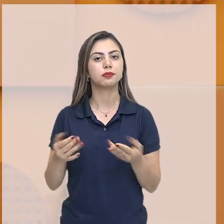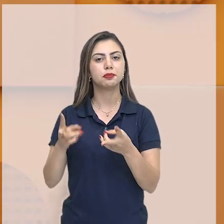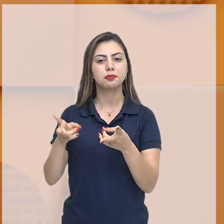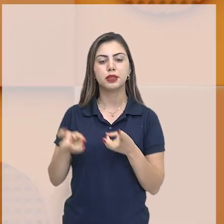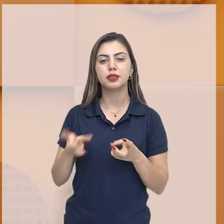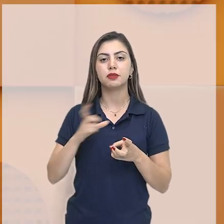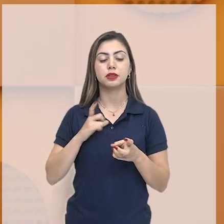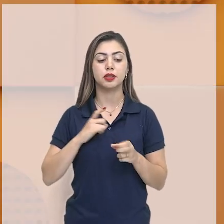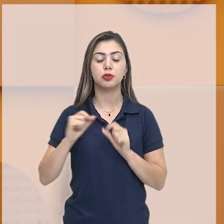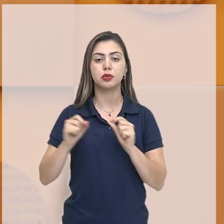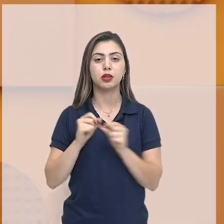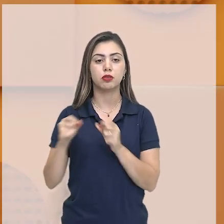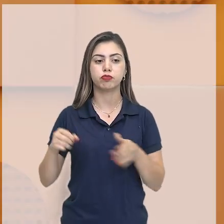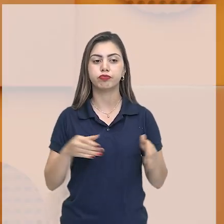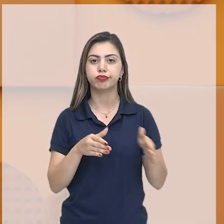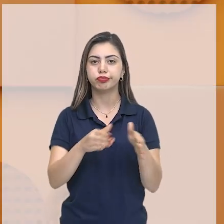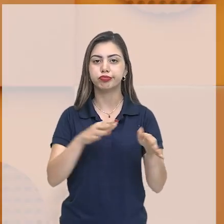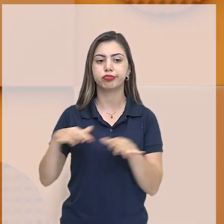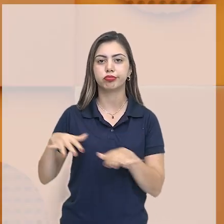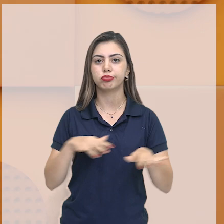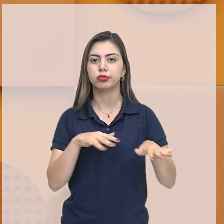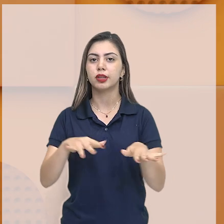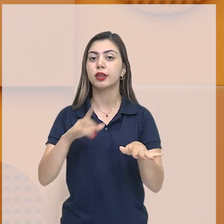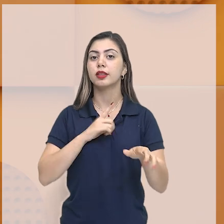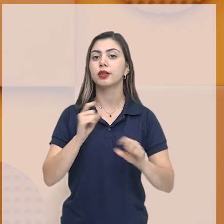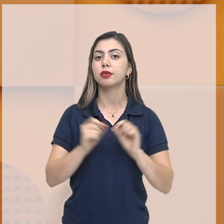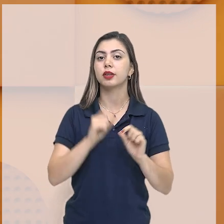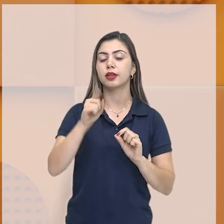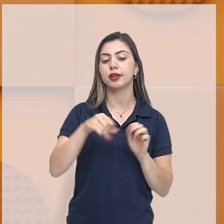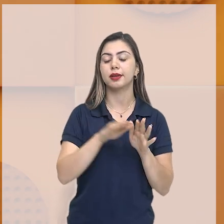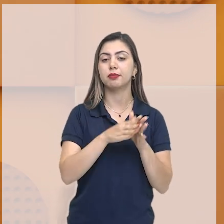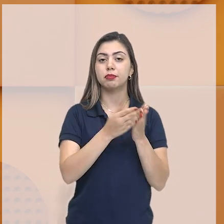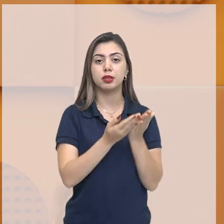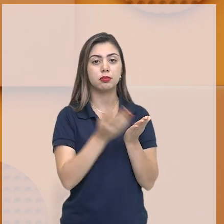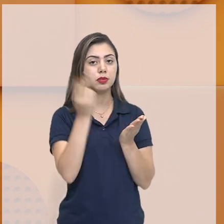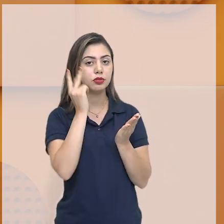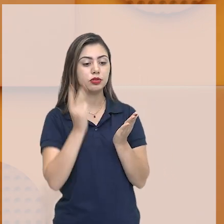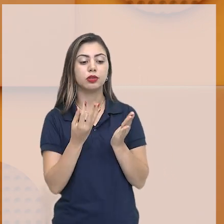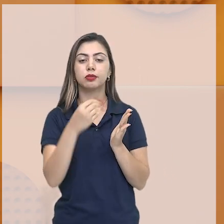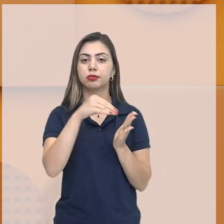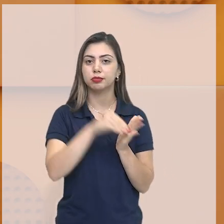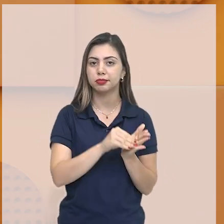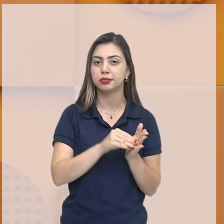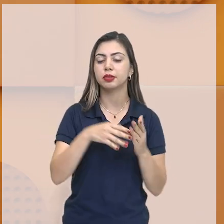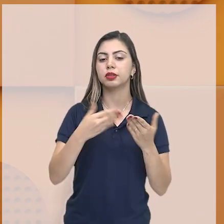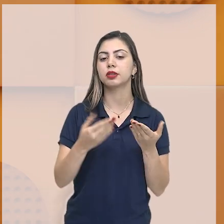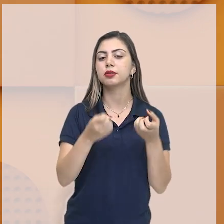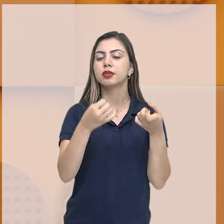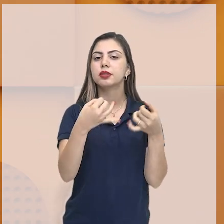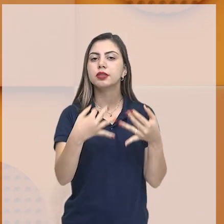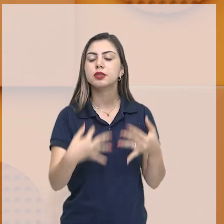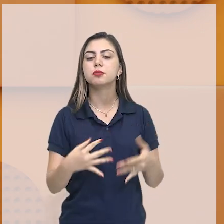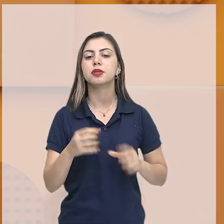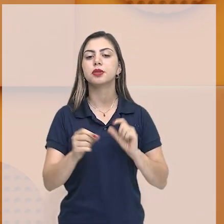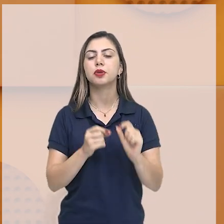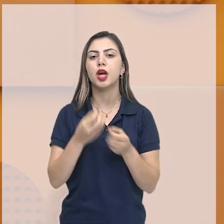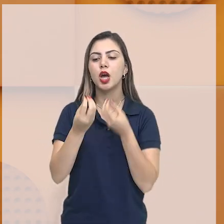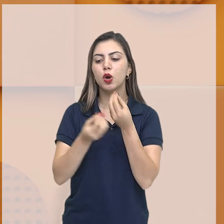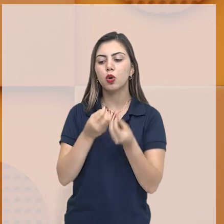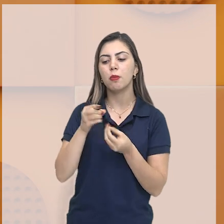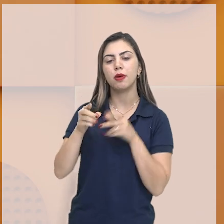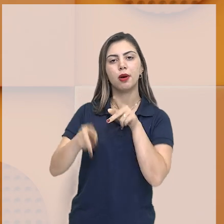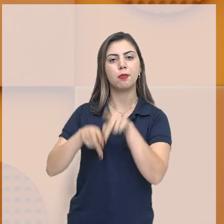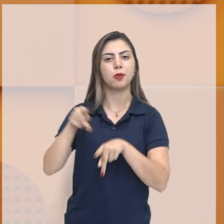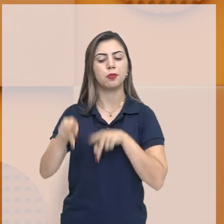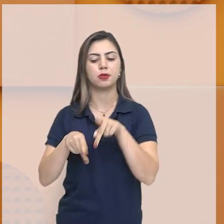é pautada, né, em narrativas bíblicas e que conta justamente a trajetória desse